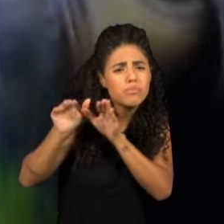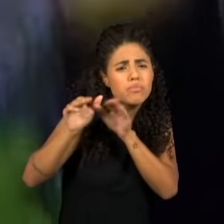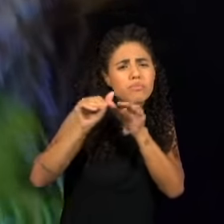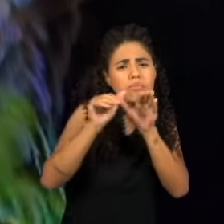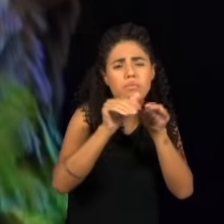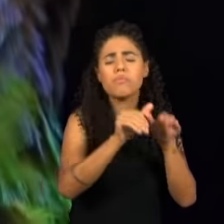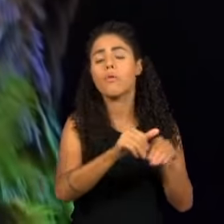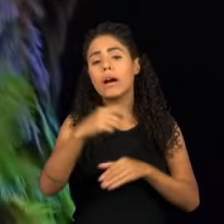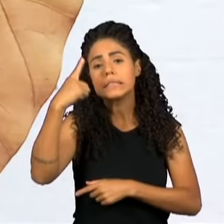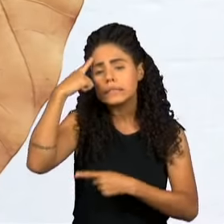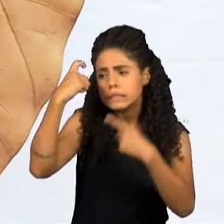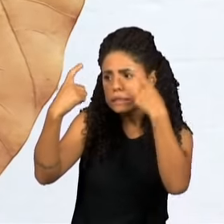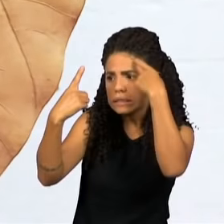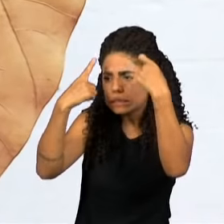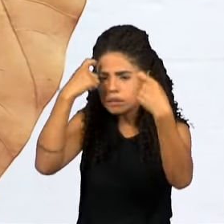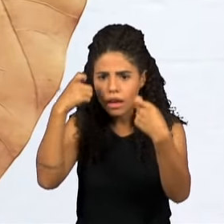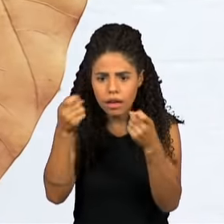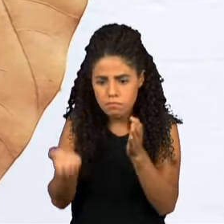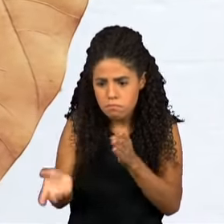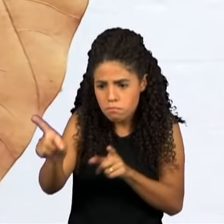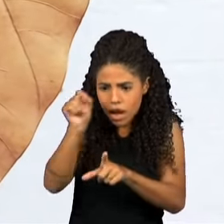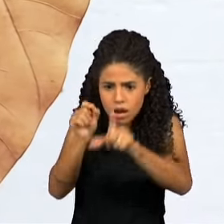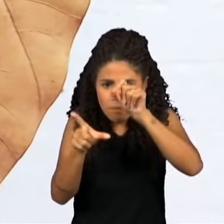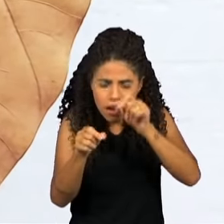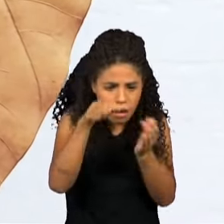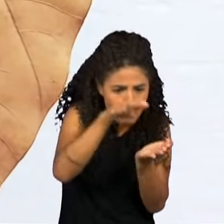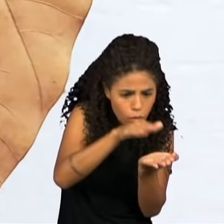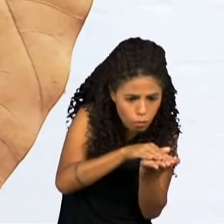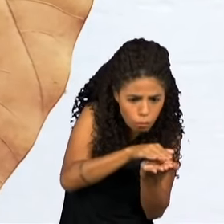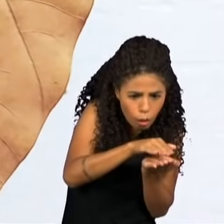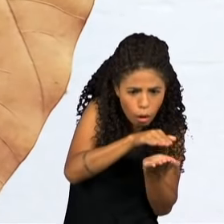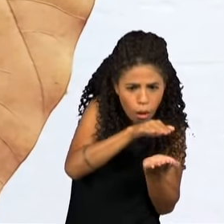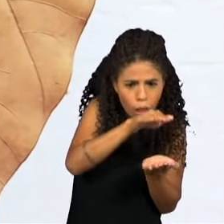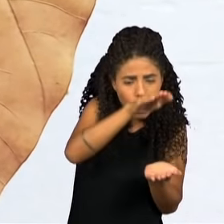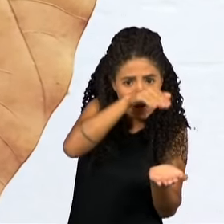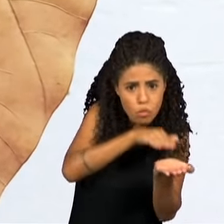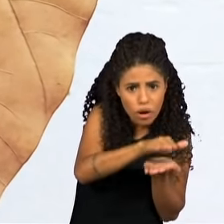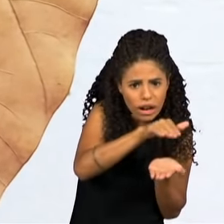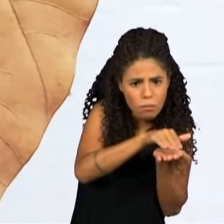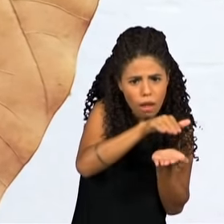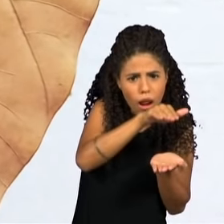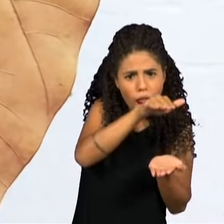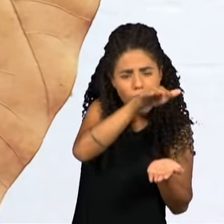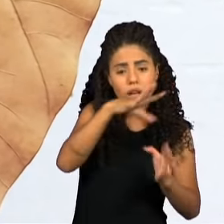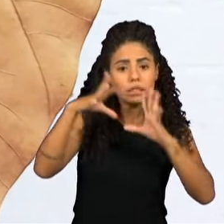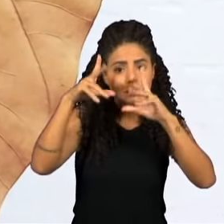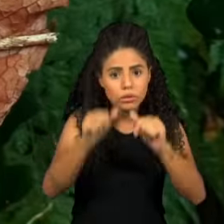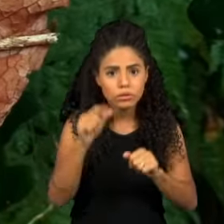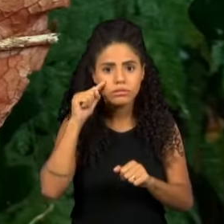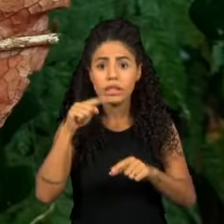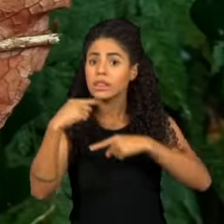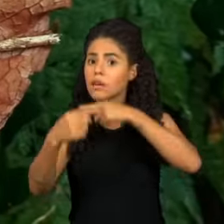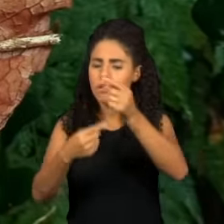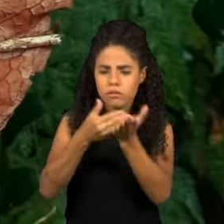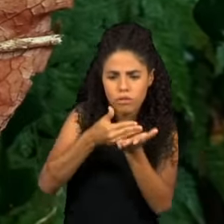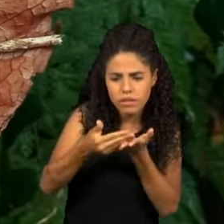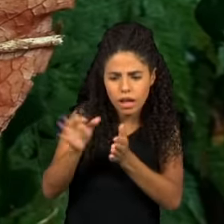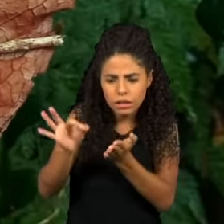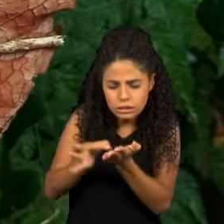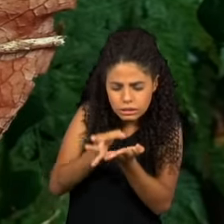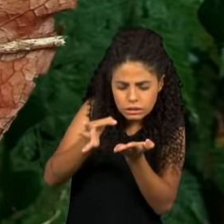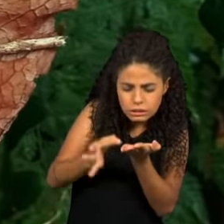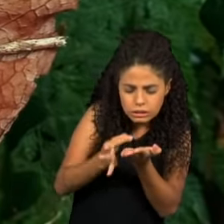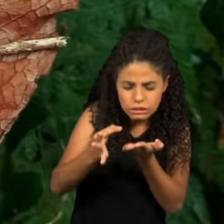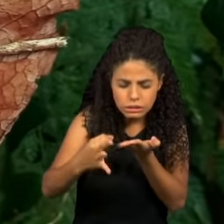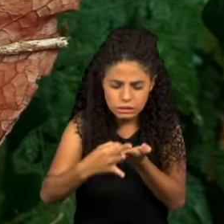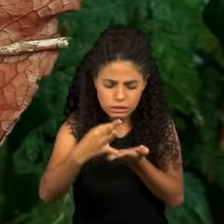coleções específicas sobre esses pássaros, falar sobre eles e destinar o valor de venda, geralmente,